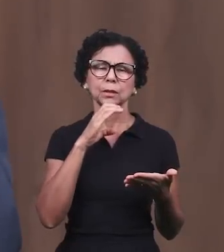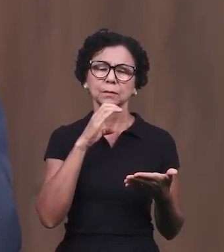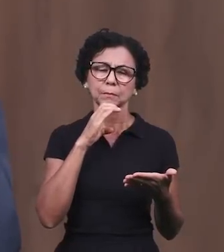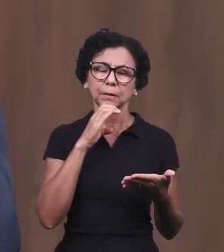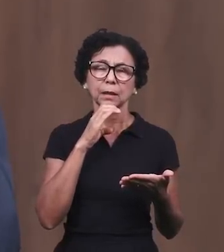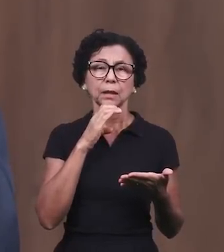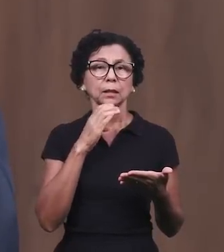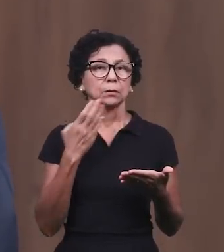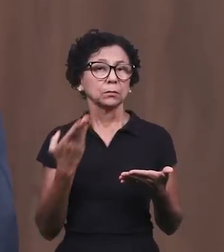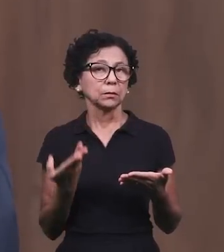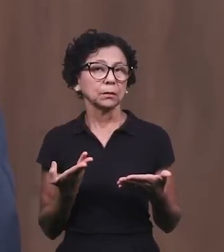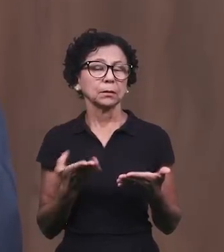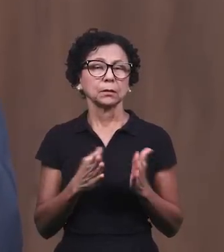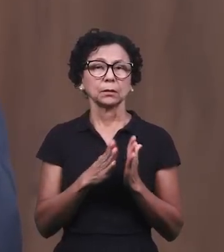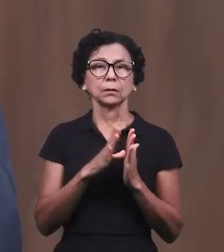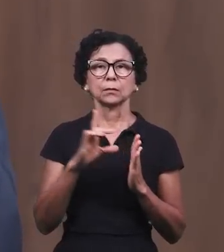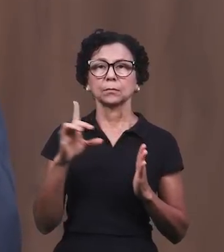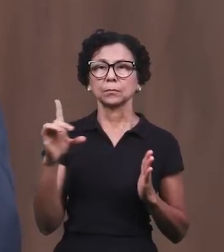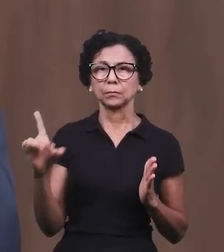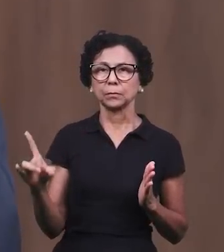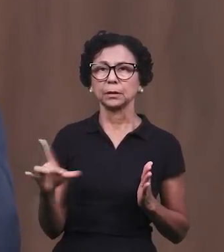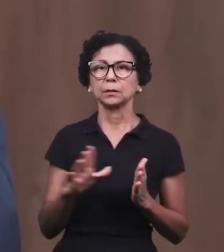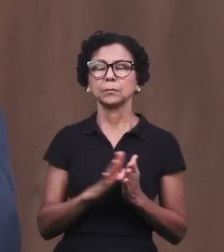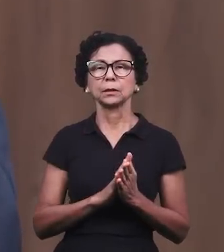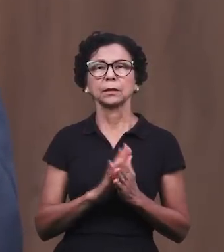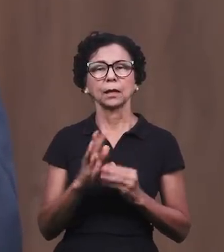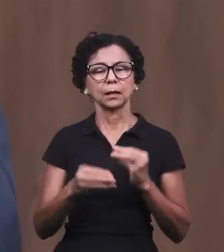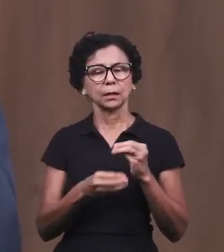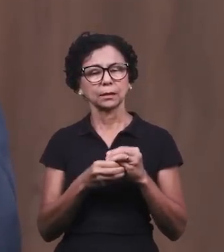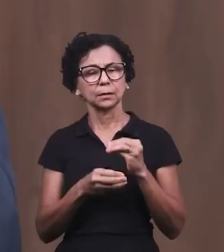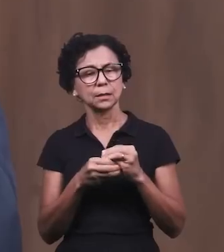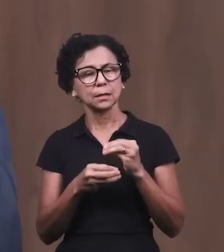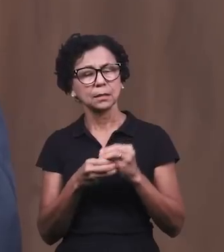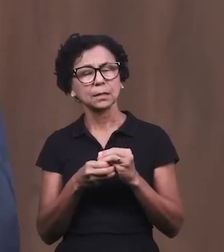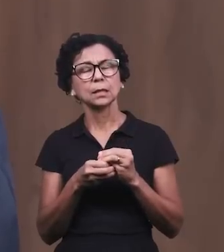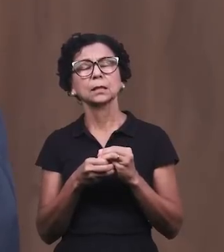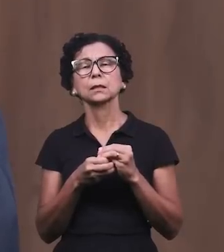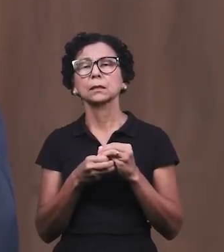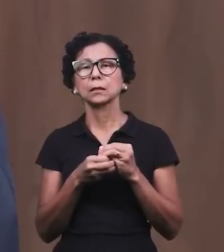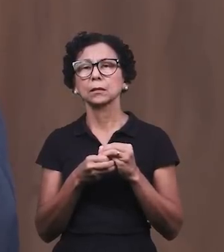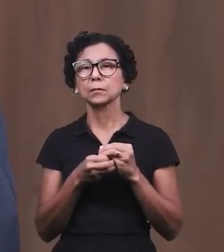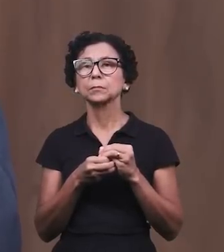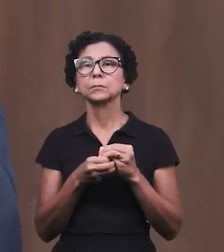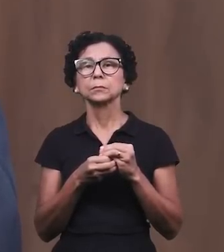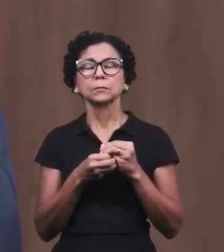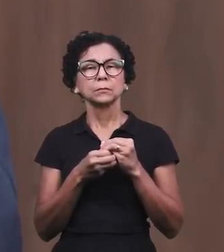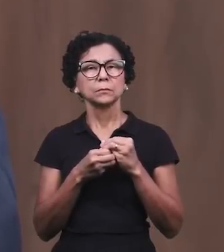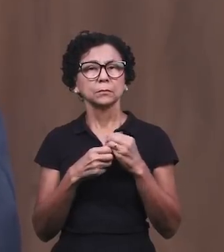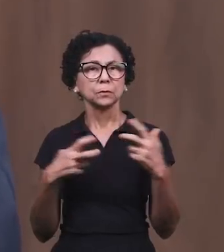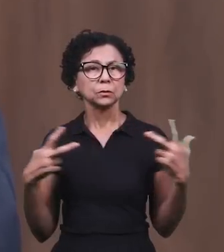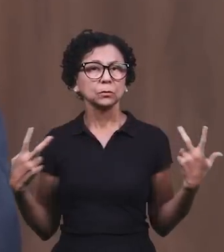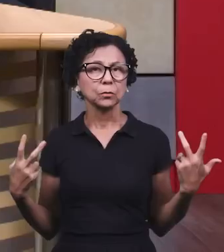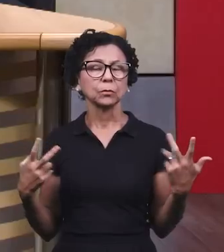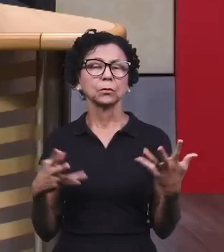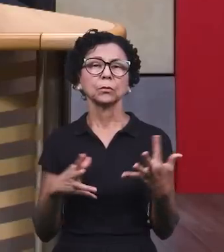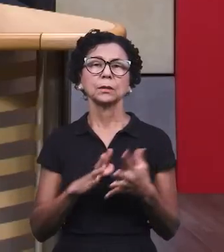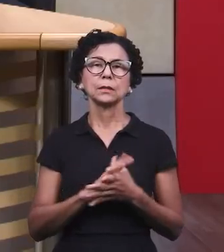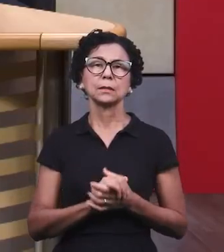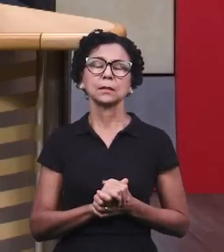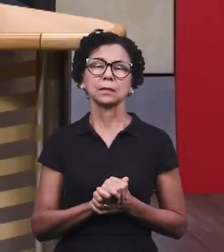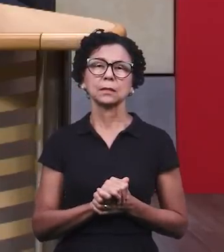palavra, porque a palavra ela enriquece, é isso que o pastor está falando sobre tudo isso. E a palavra,